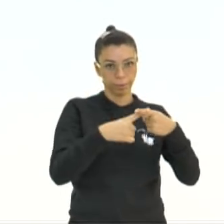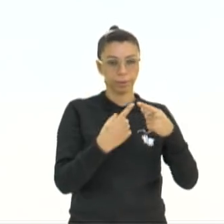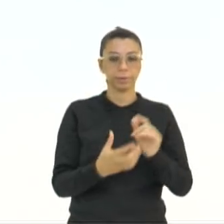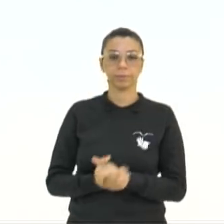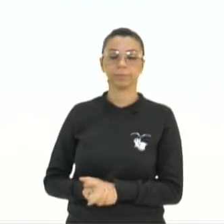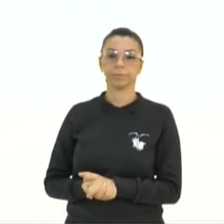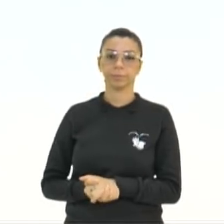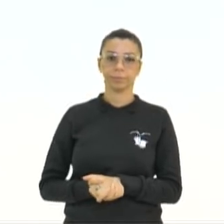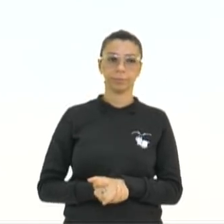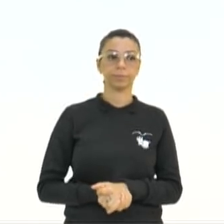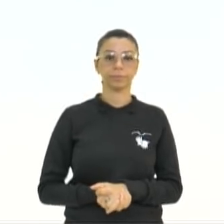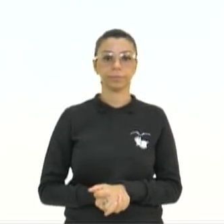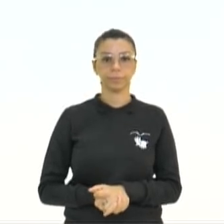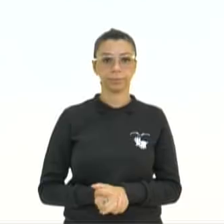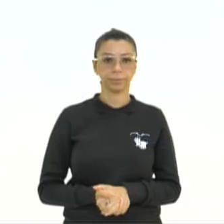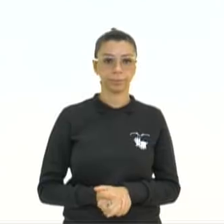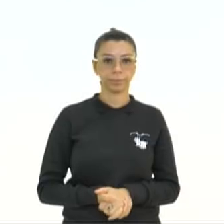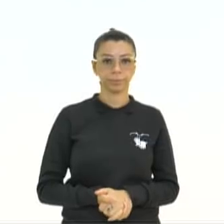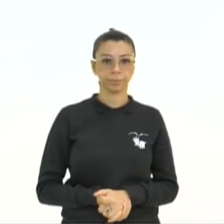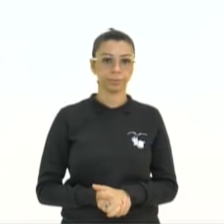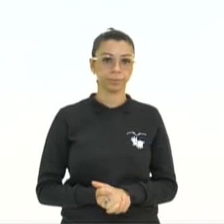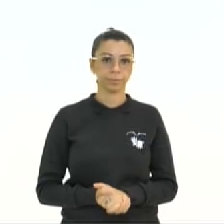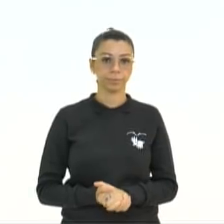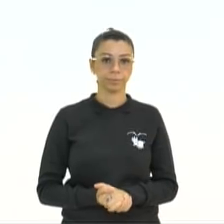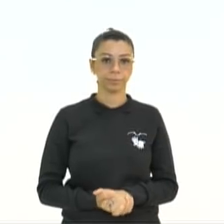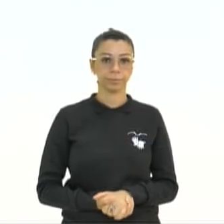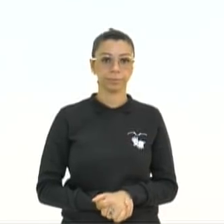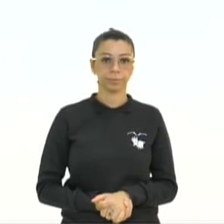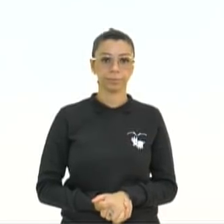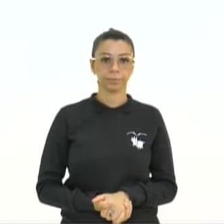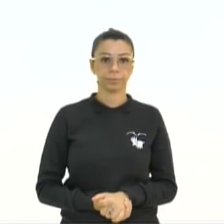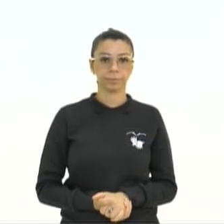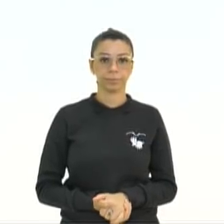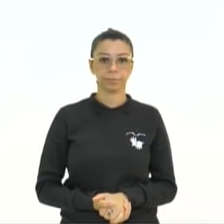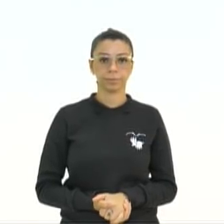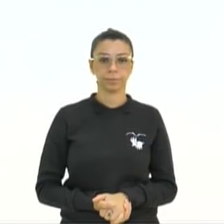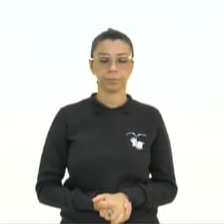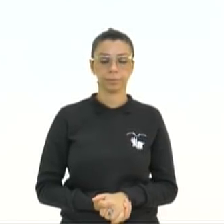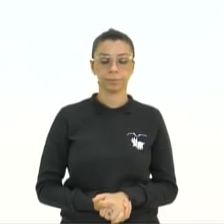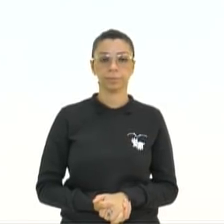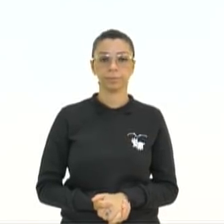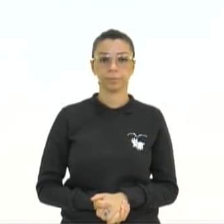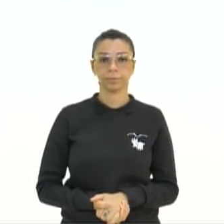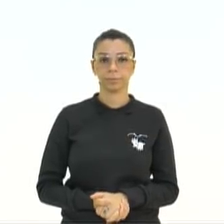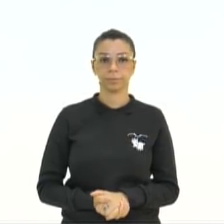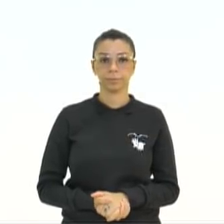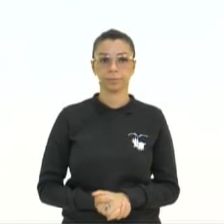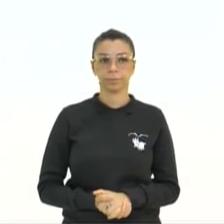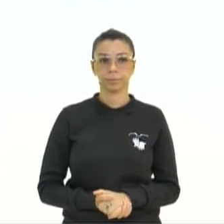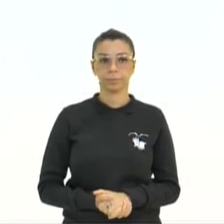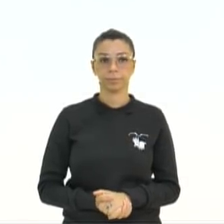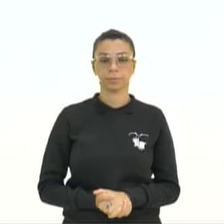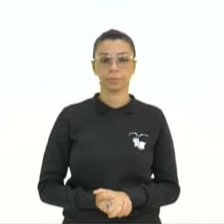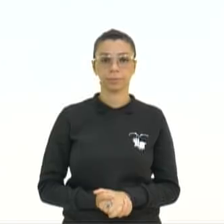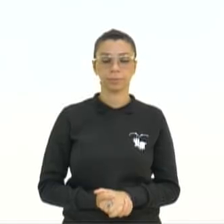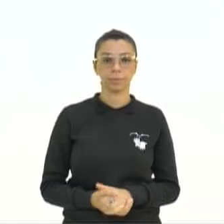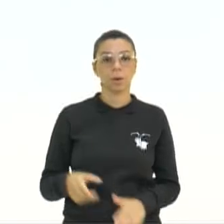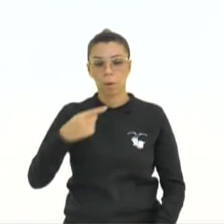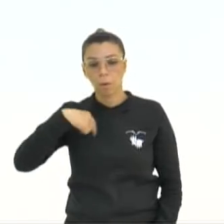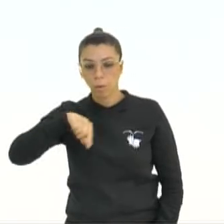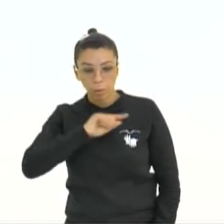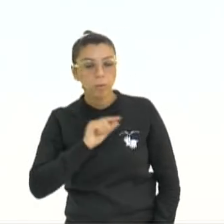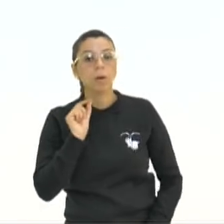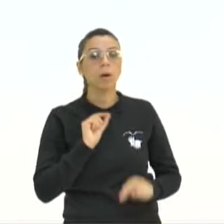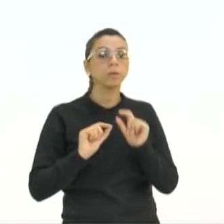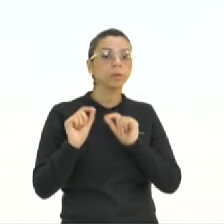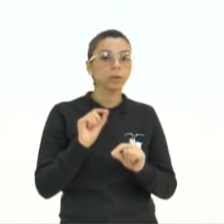Olha lá o exemplo. We didn't clean our flat before because we didn't have time. Nós não limpamos o